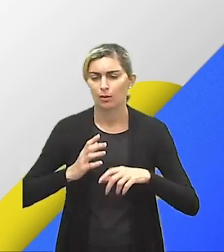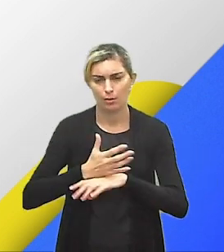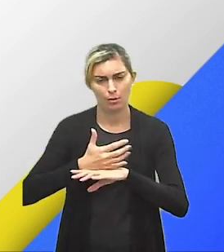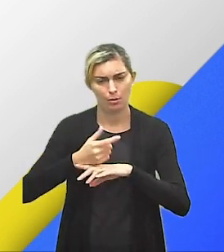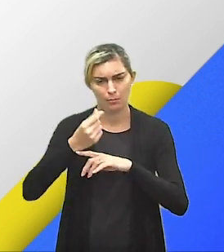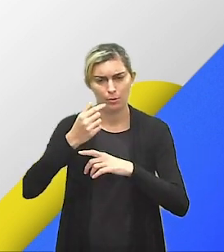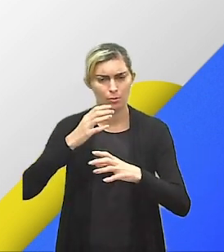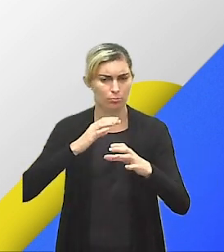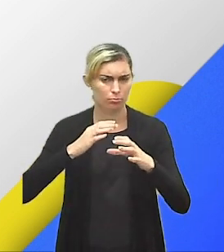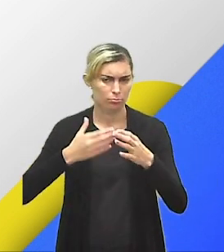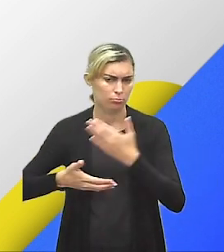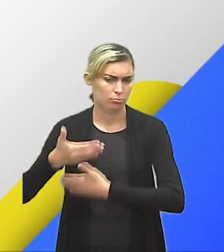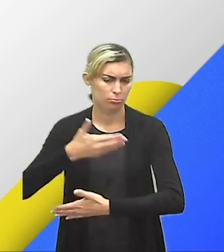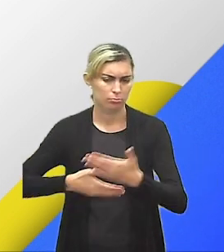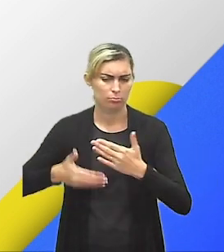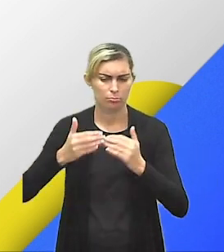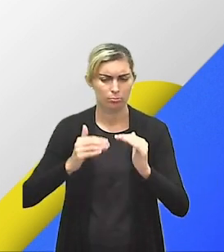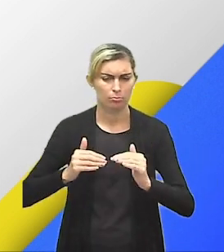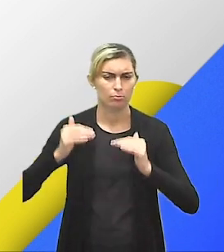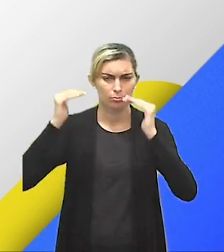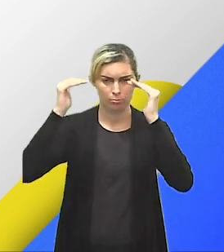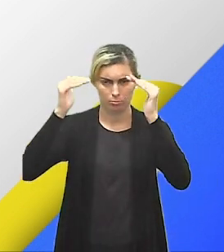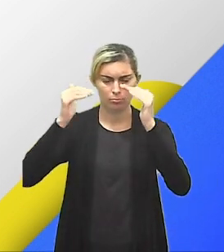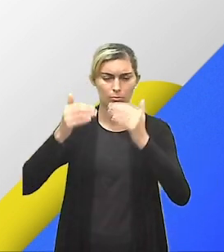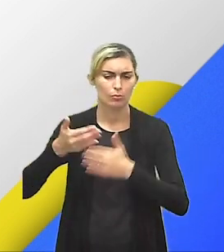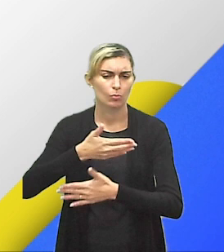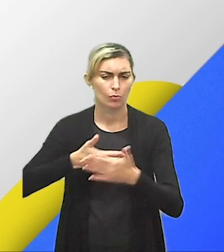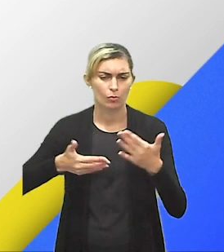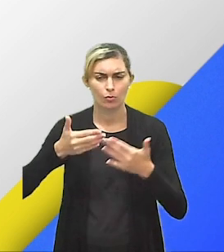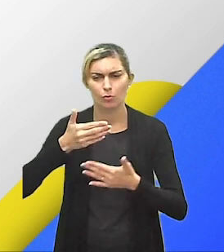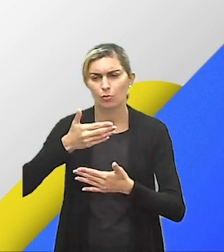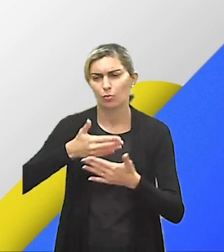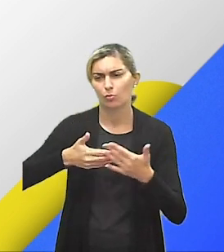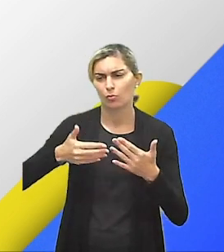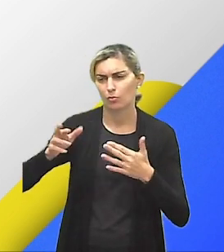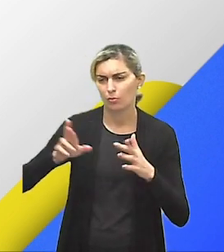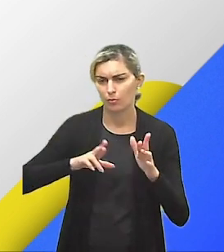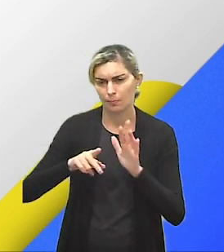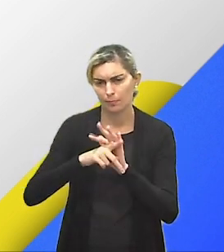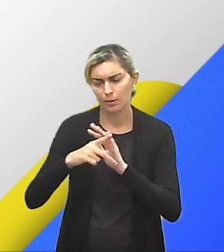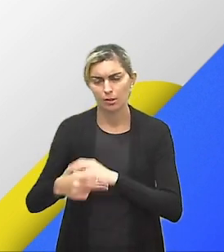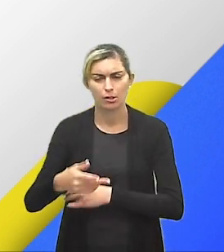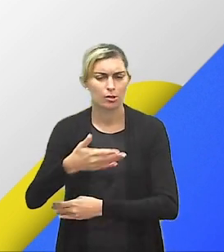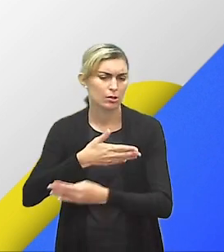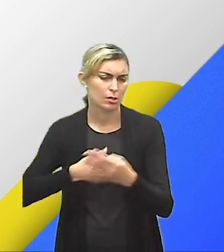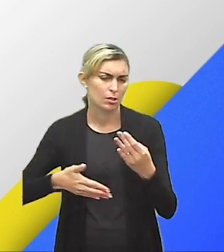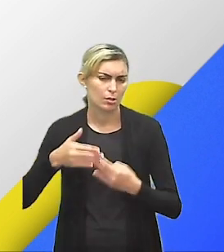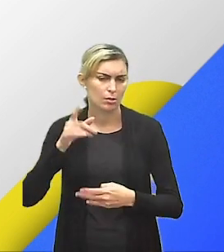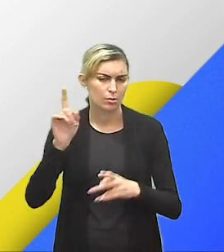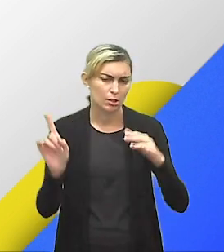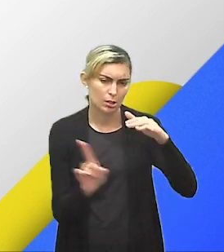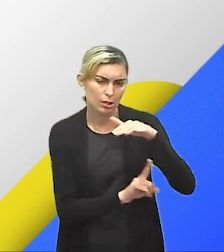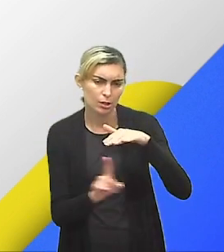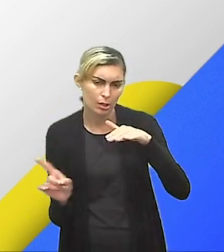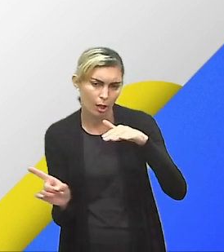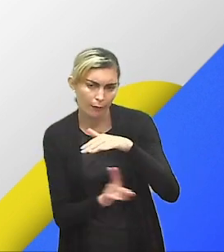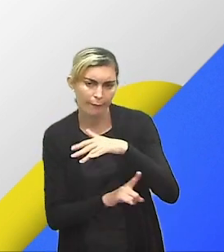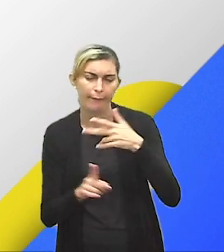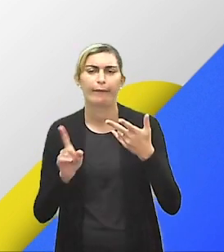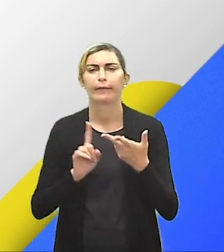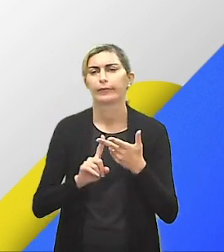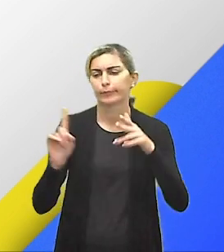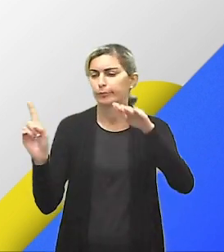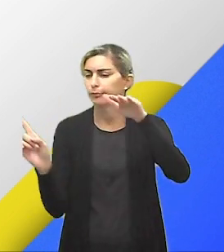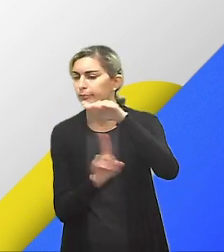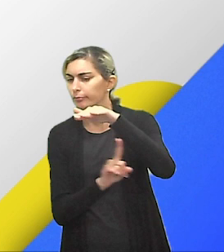relacionamento, ele está ali acima dos outros, ele corresponde a essa parte de relacionamento entre clientes,